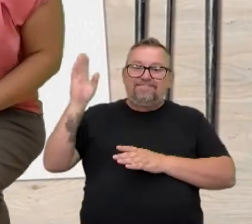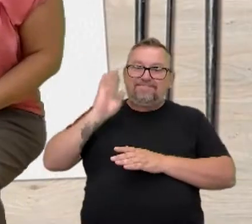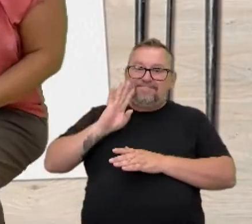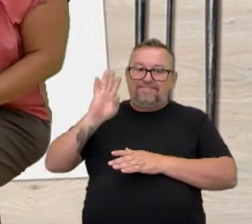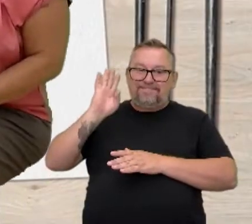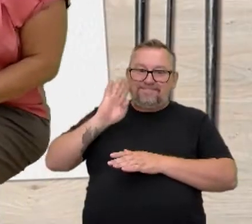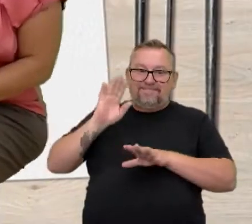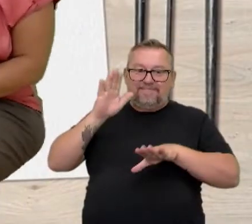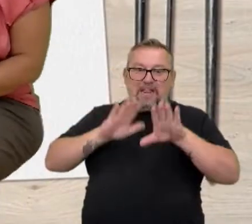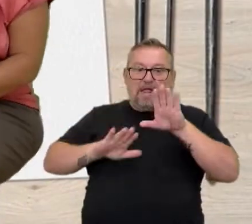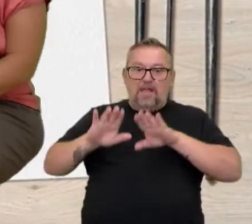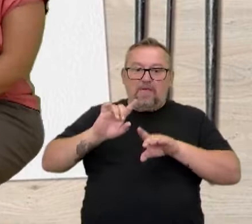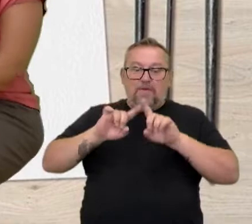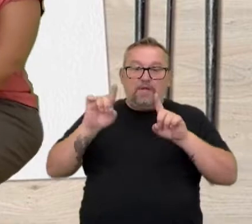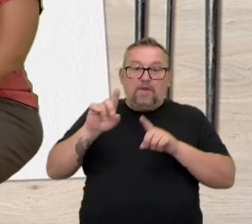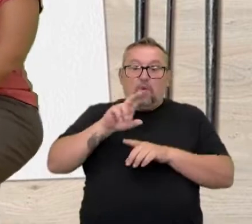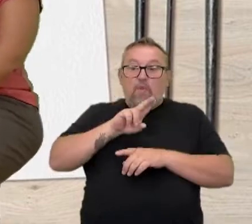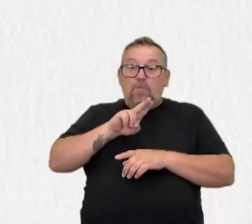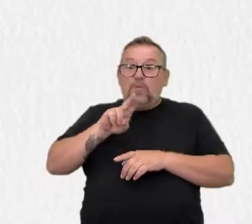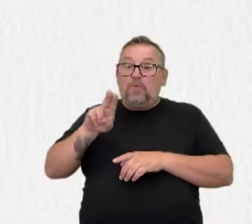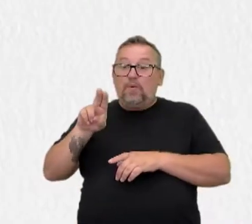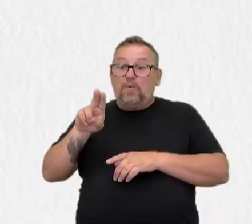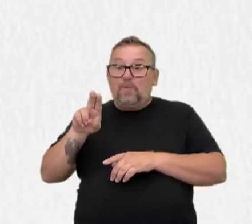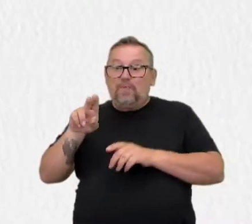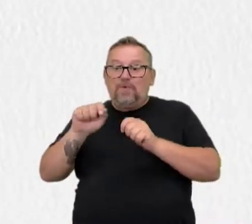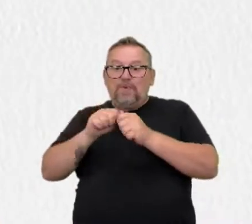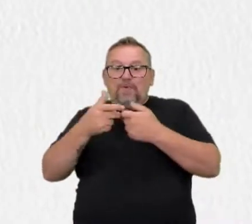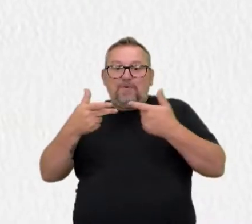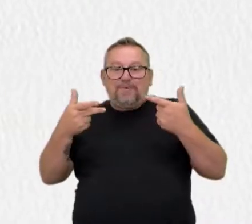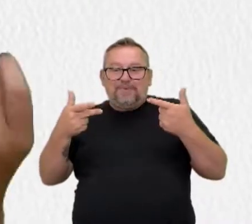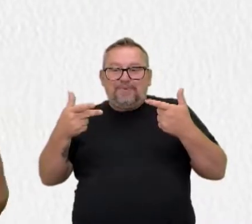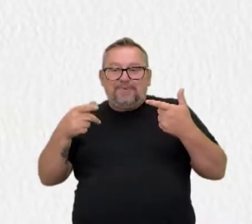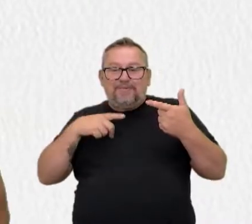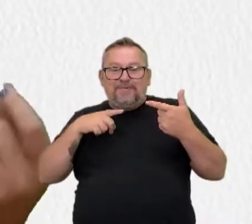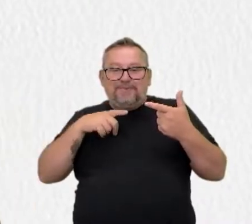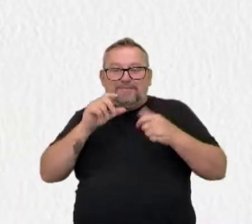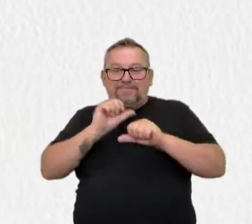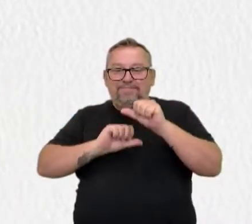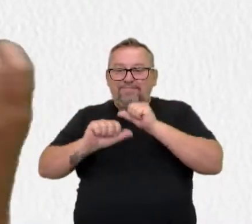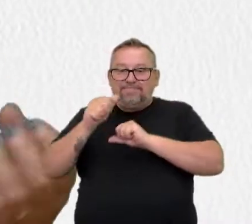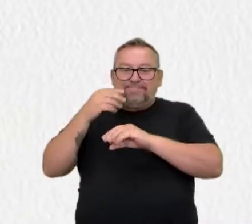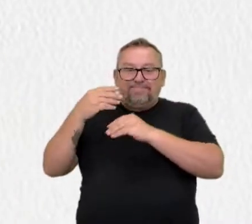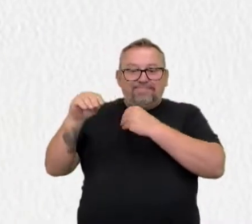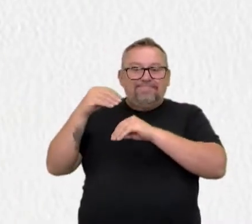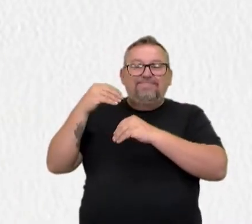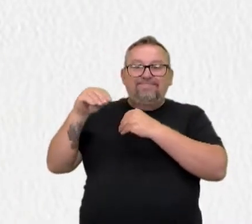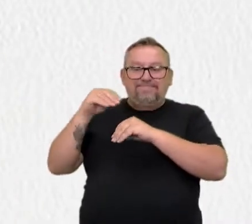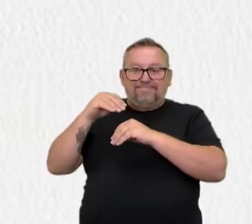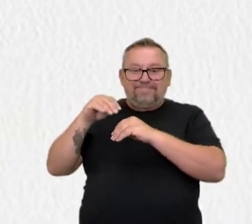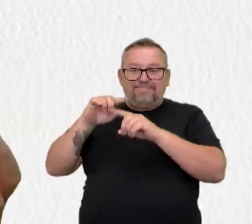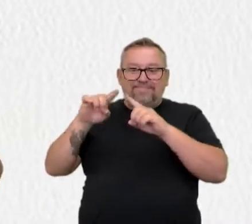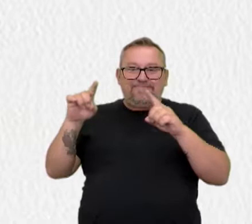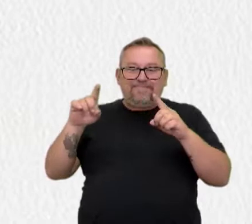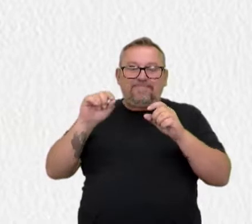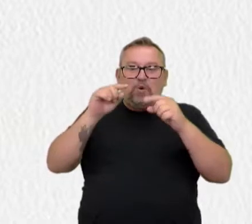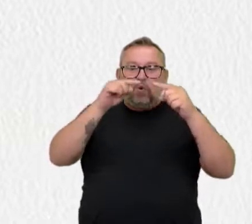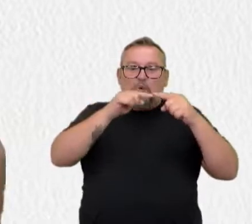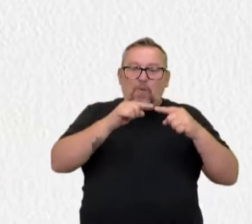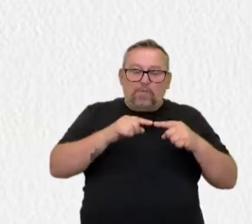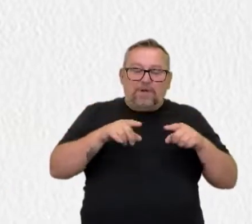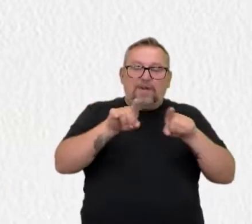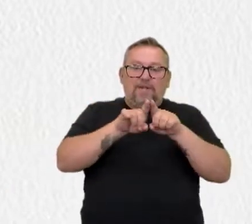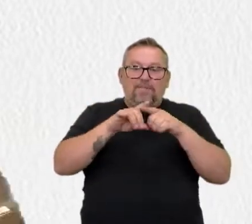muitas vezes até o nome, né, do produto tem alteração de acordo com algo que combine, com algo que